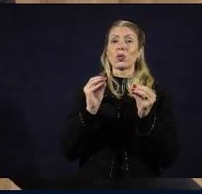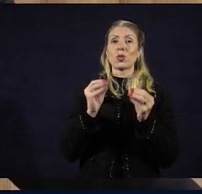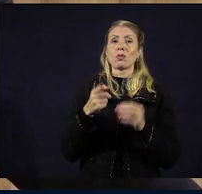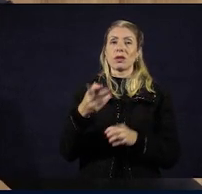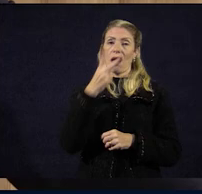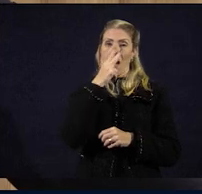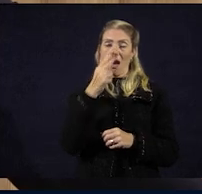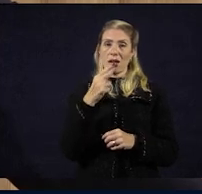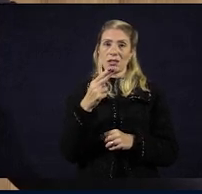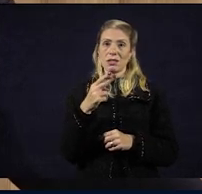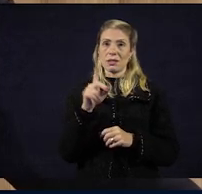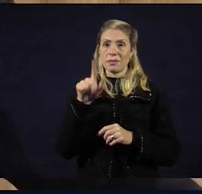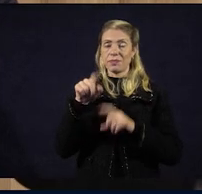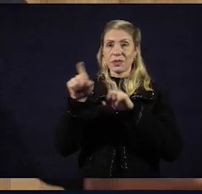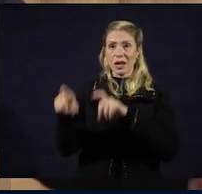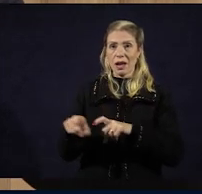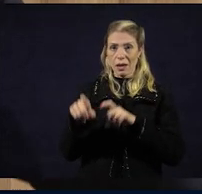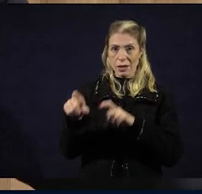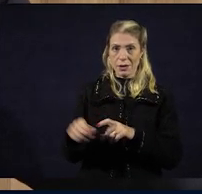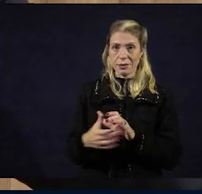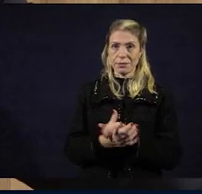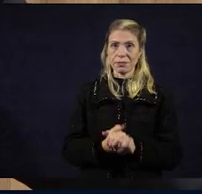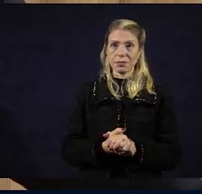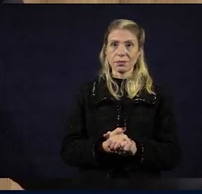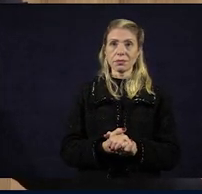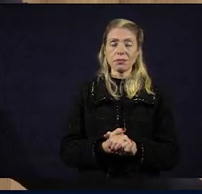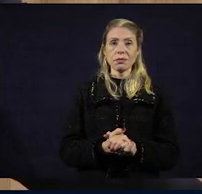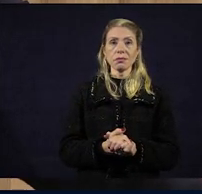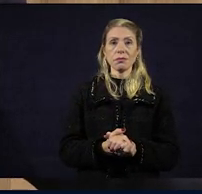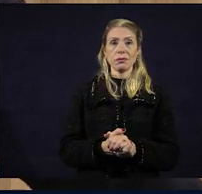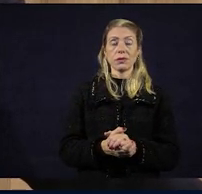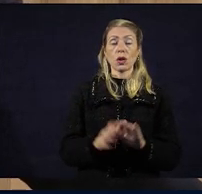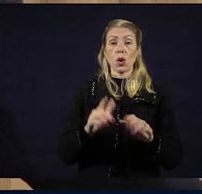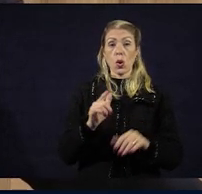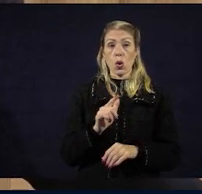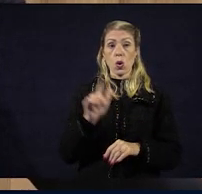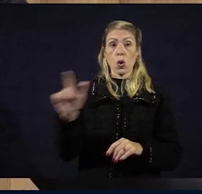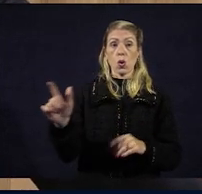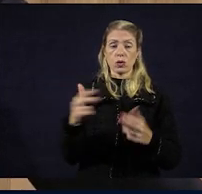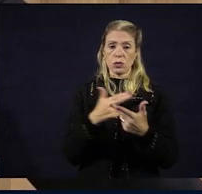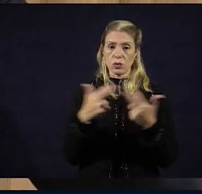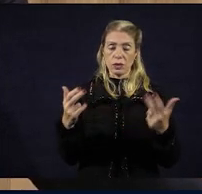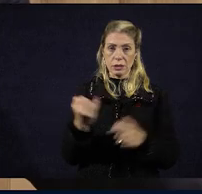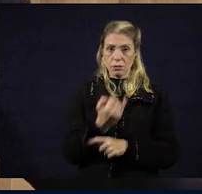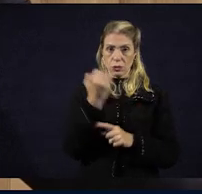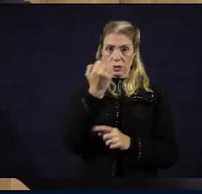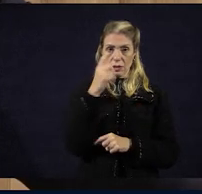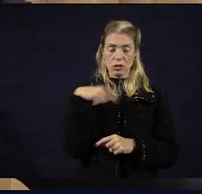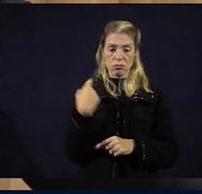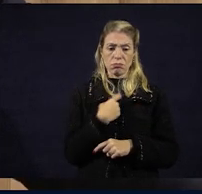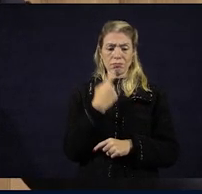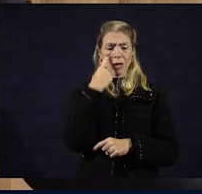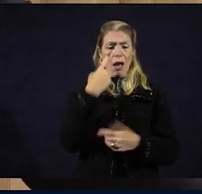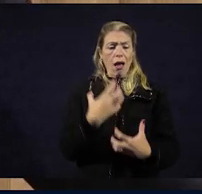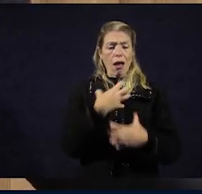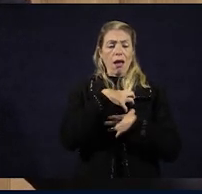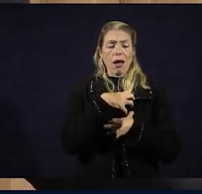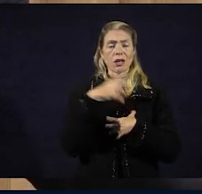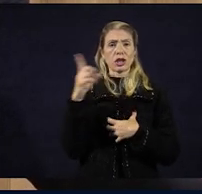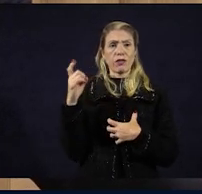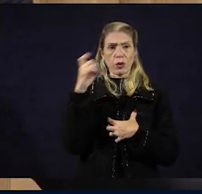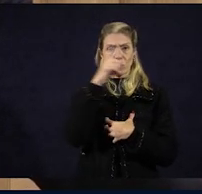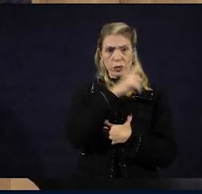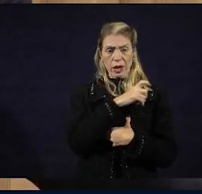do setor do Agro em si e do nosso setores especificamente Outro ponto que a gente sentiu mais